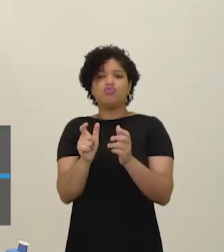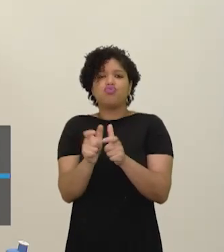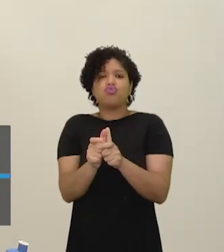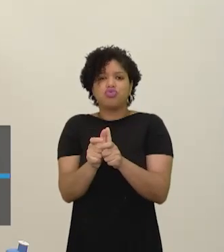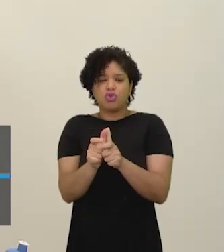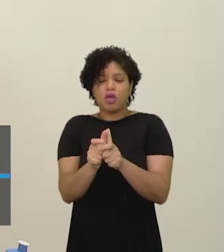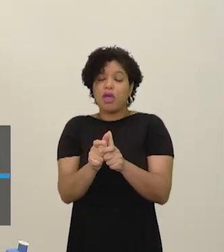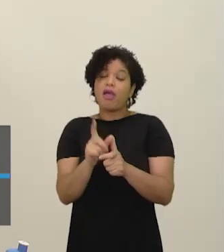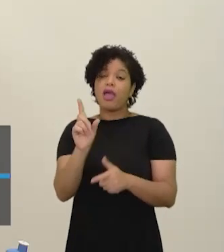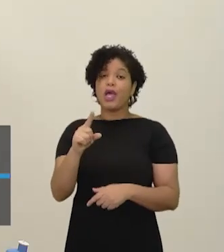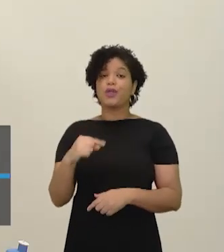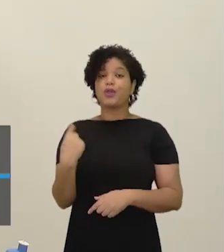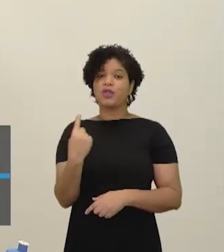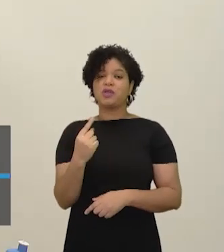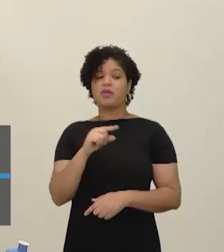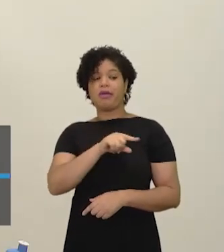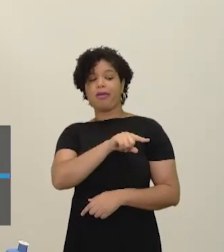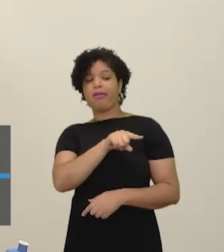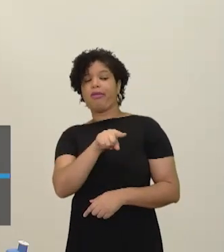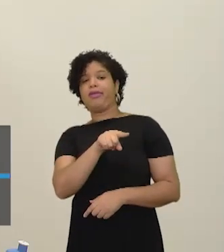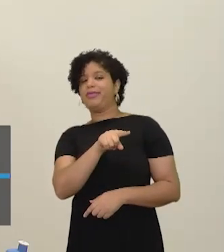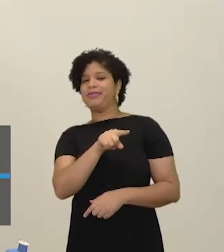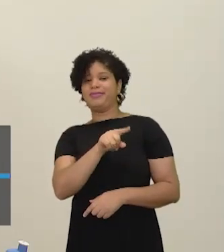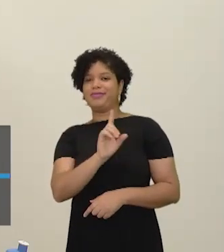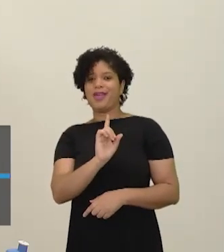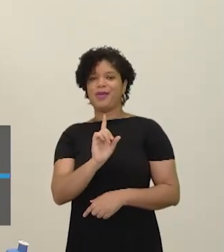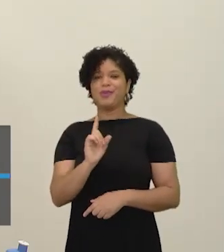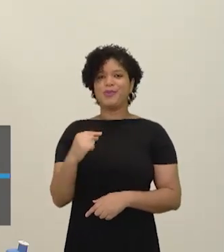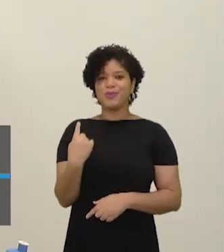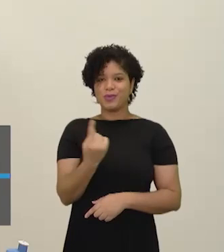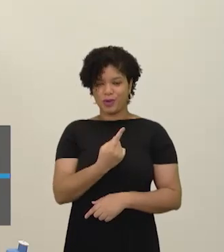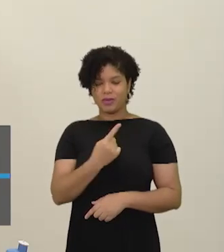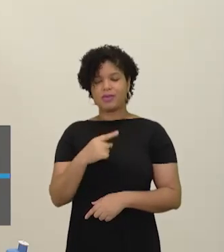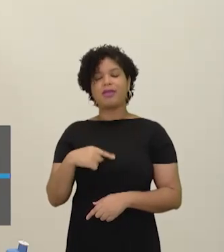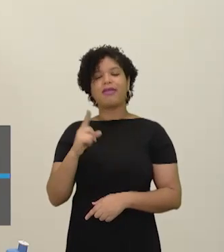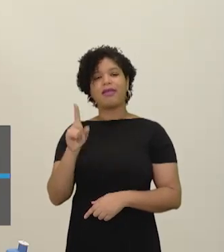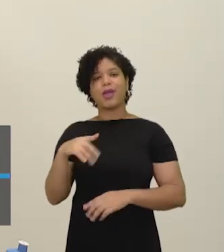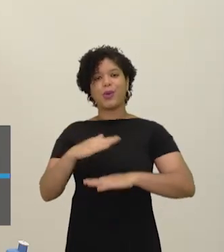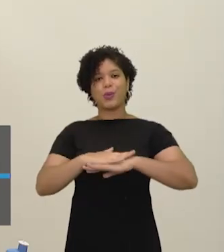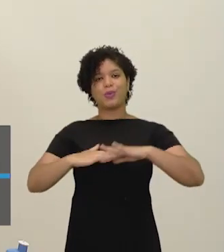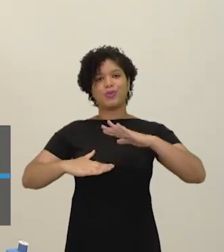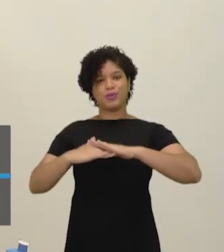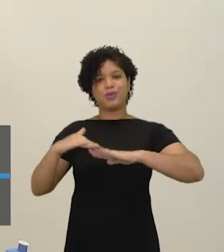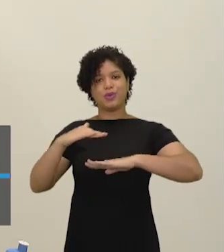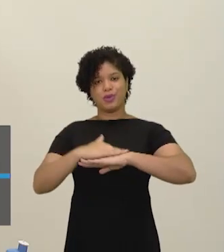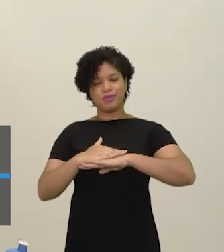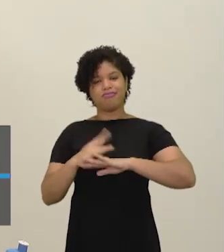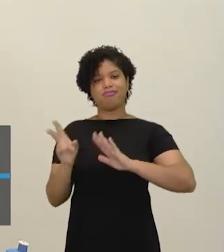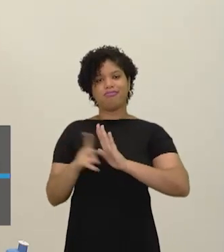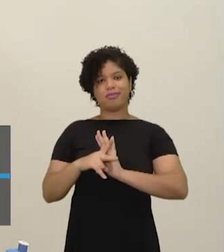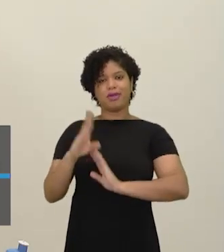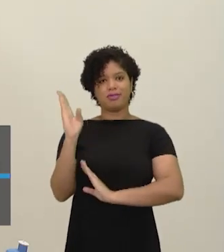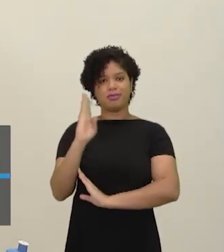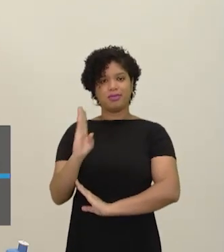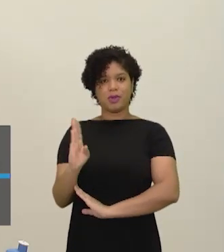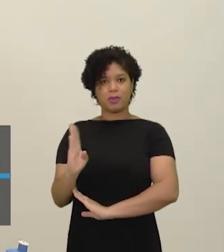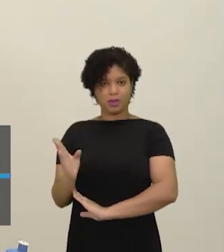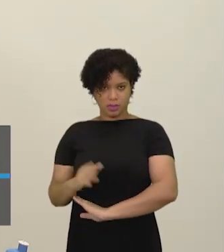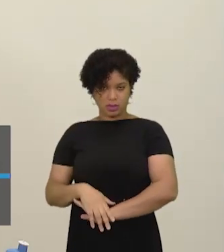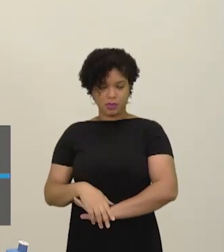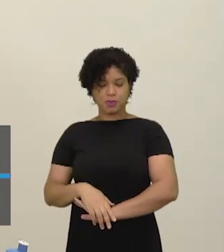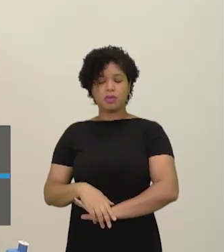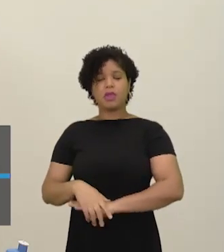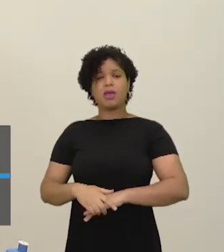história e da história de vocês também, e da construção do nosso país. Então, essas minorias, elas não são minorias por serem em